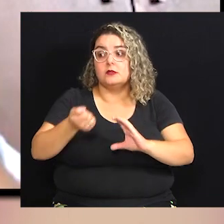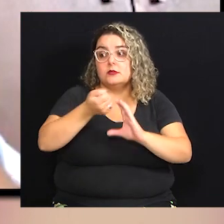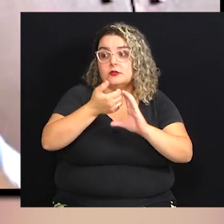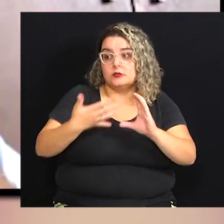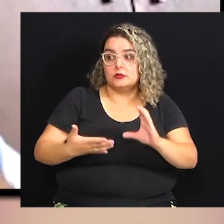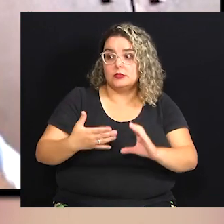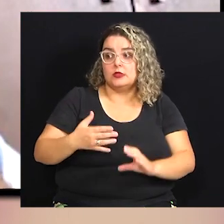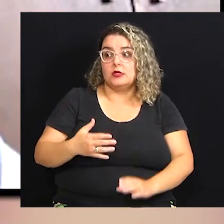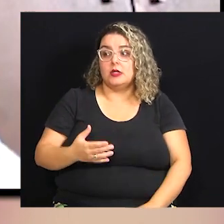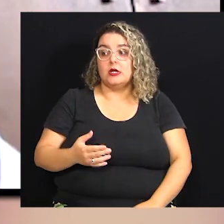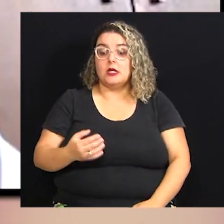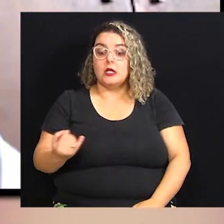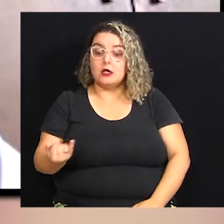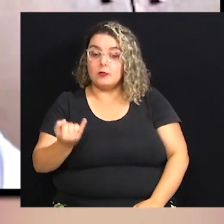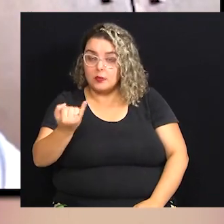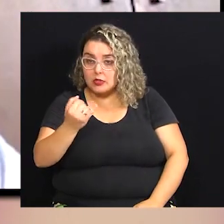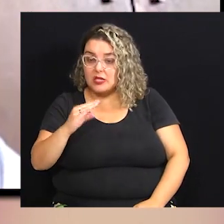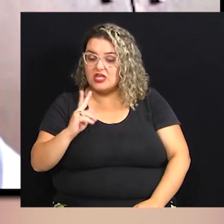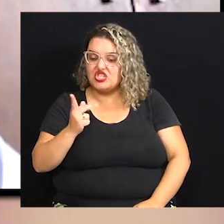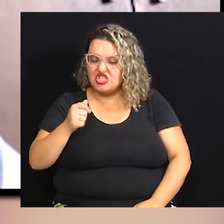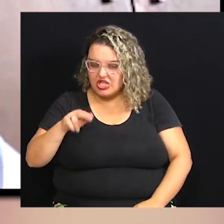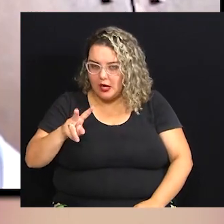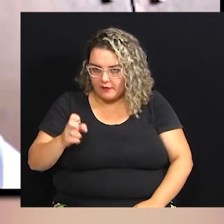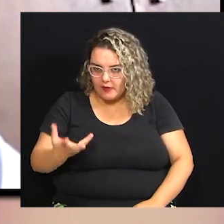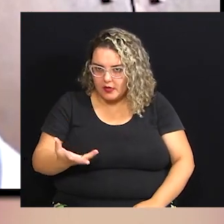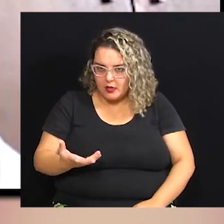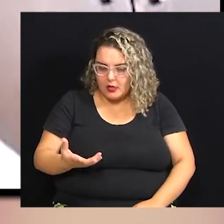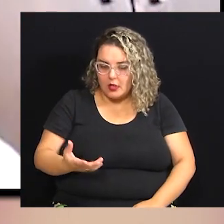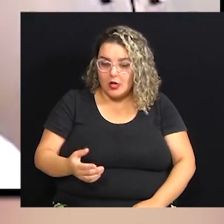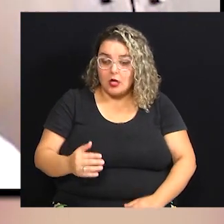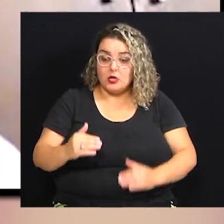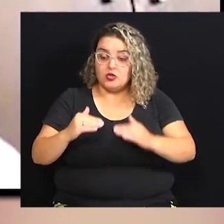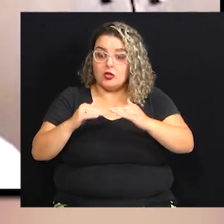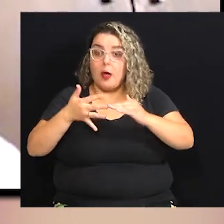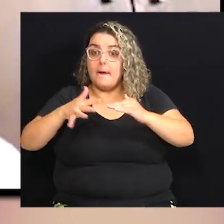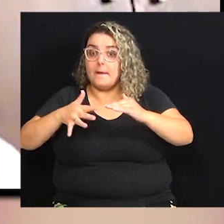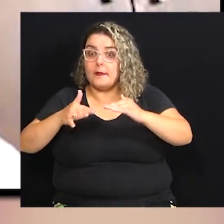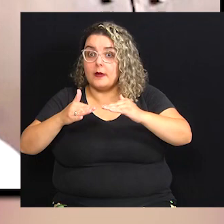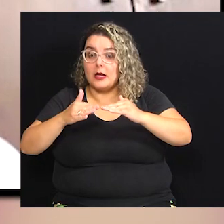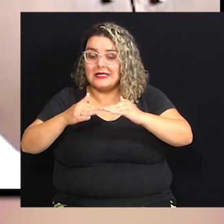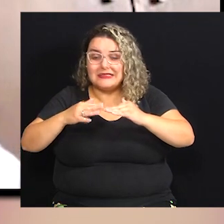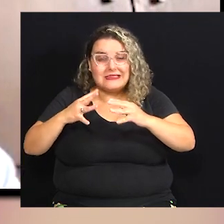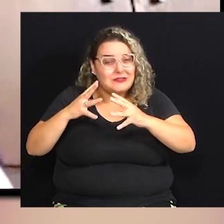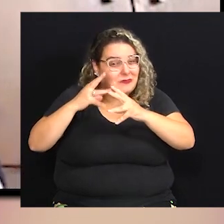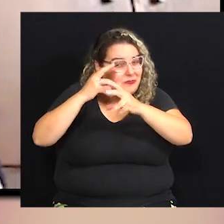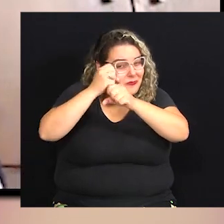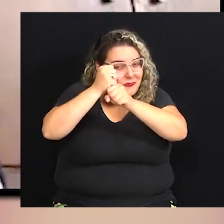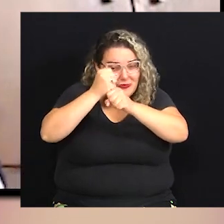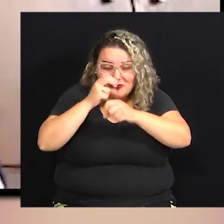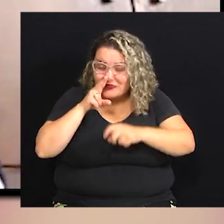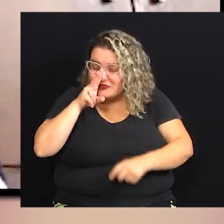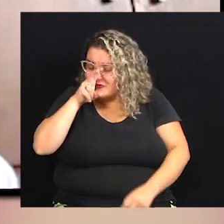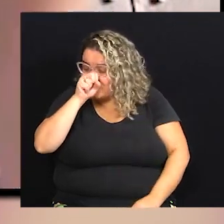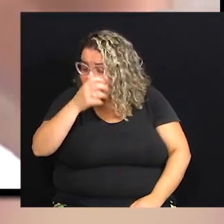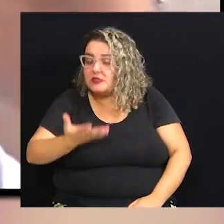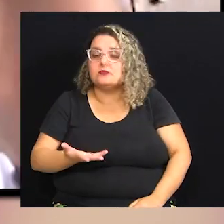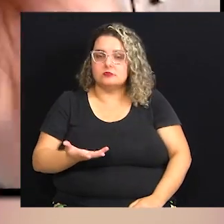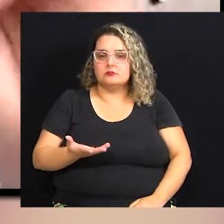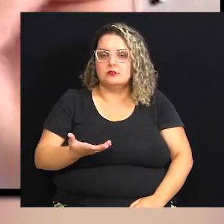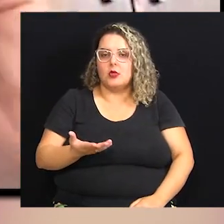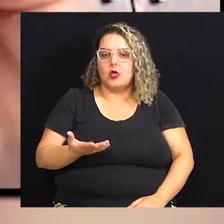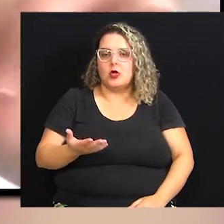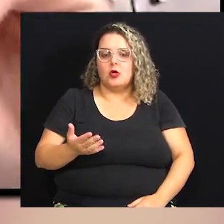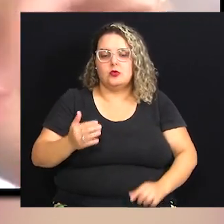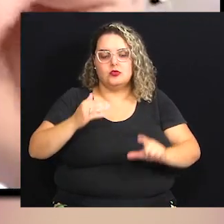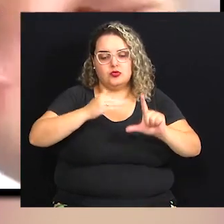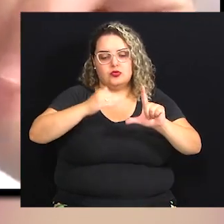chama de características-chave. Em geral, são dores de moderada intensidade a muito forte intensidade. A gente